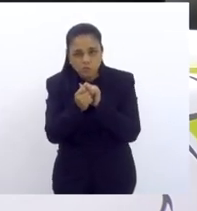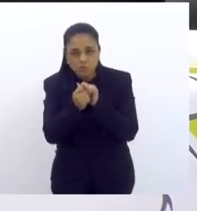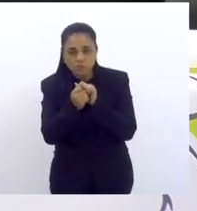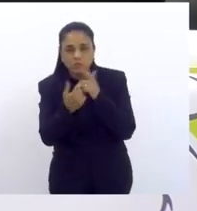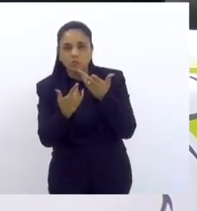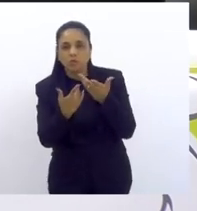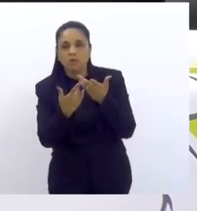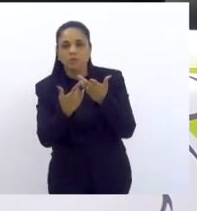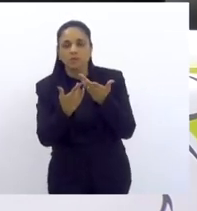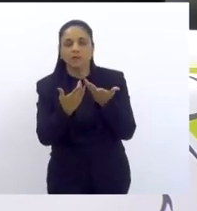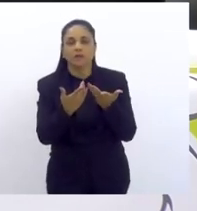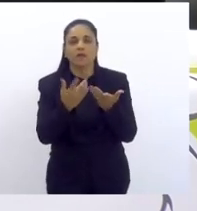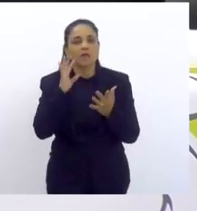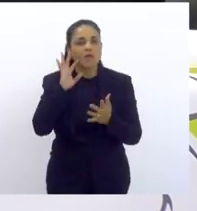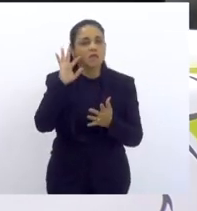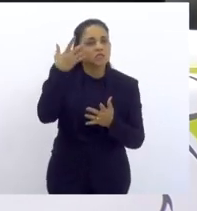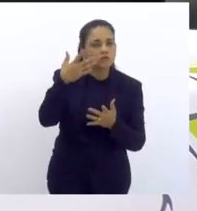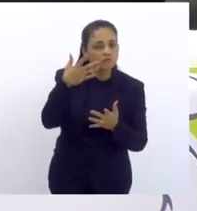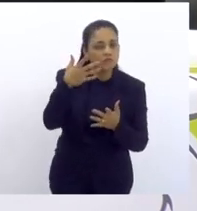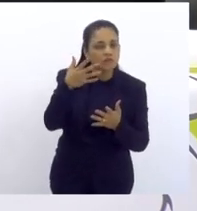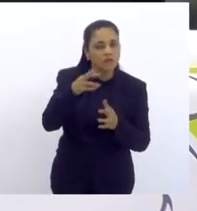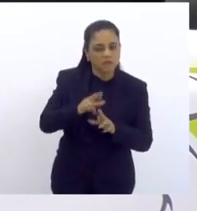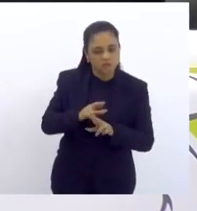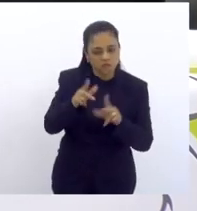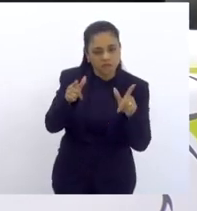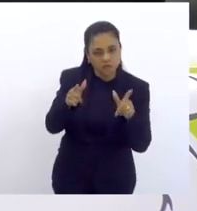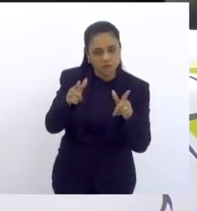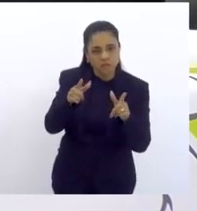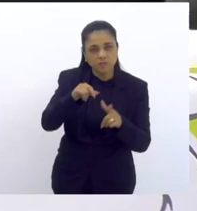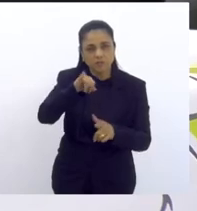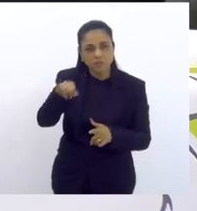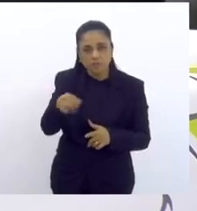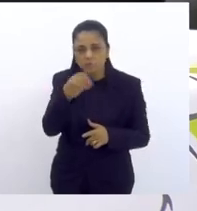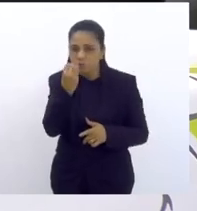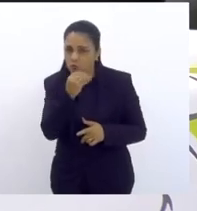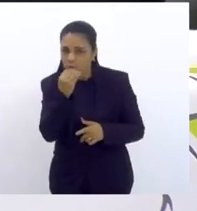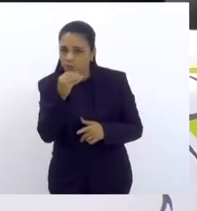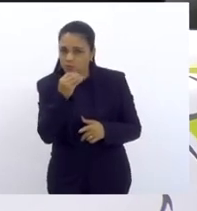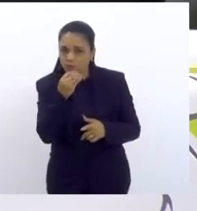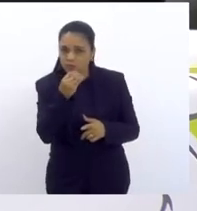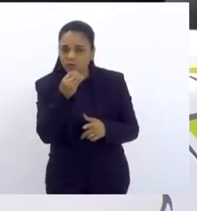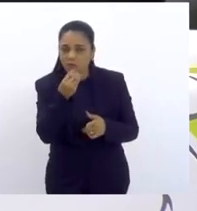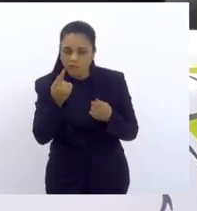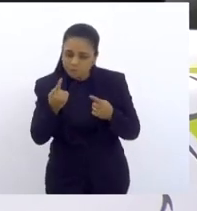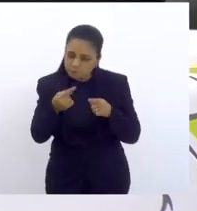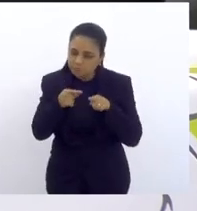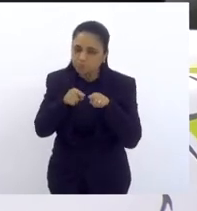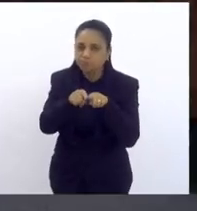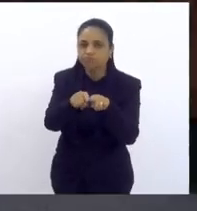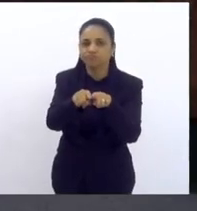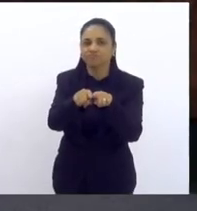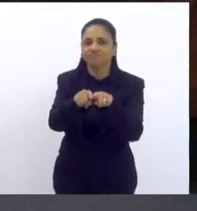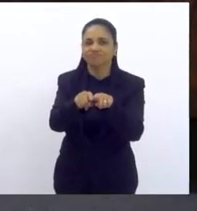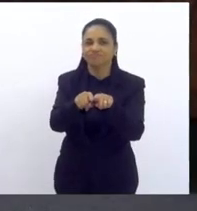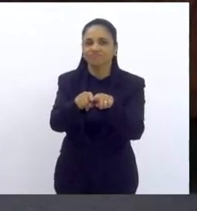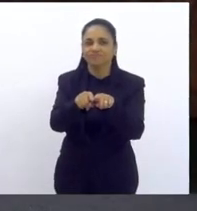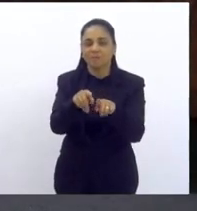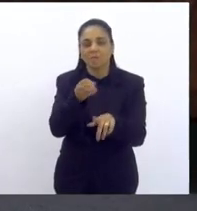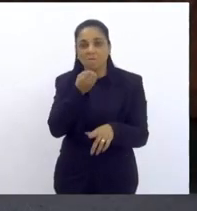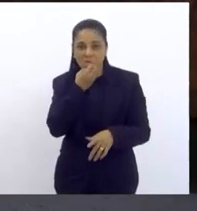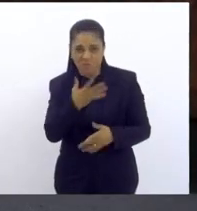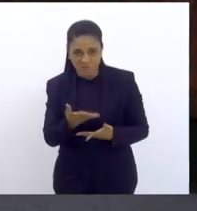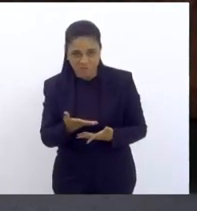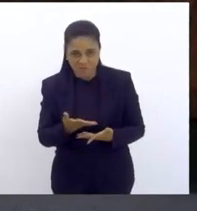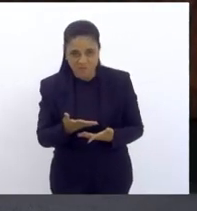algumas diferenças e oportunidades que nos envereiro para caminhos bons